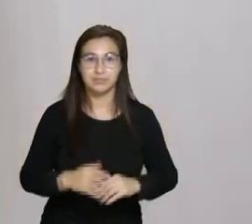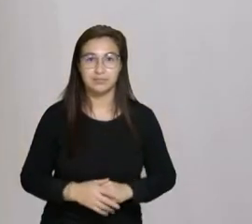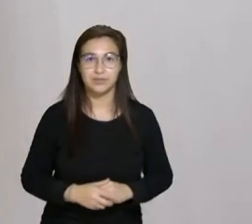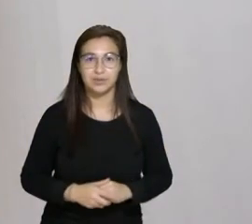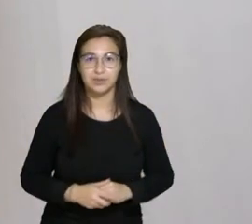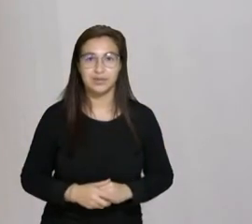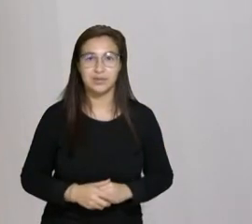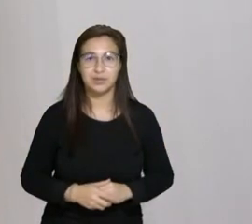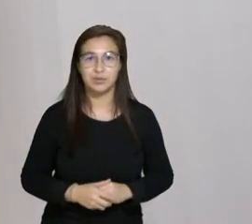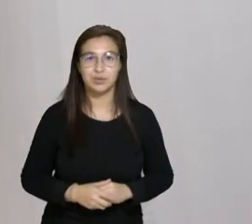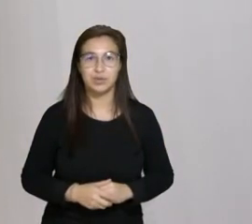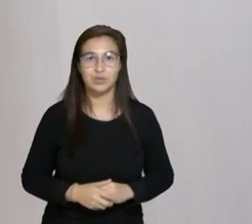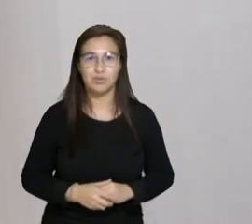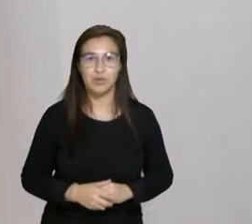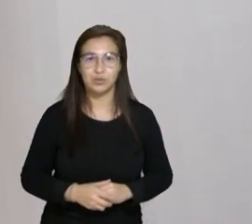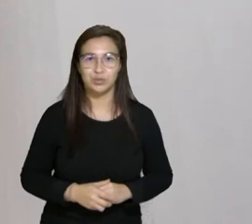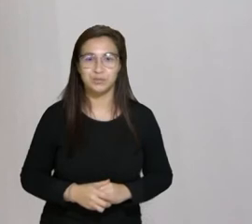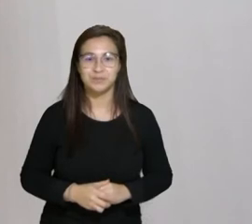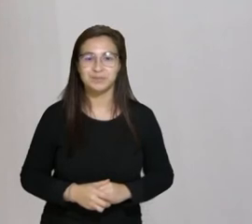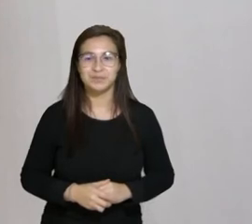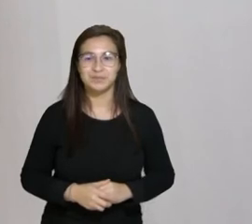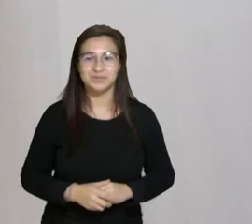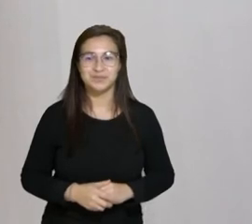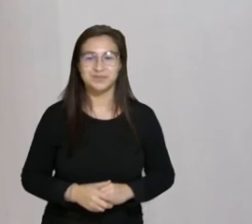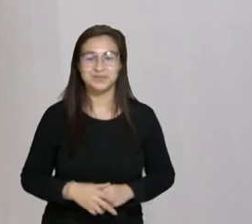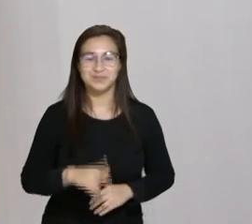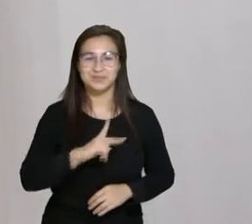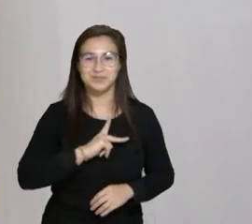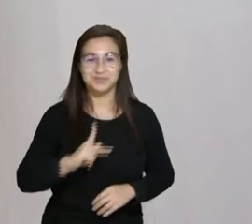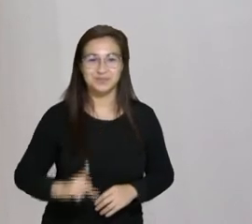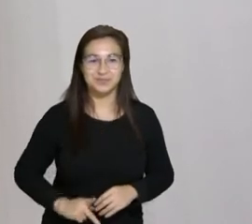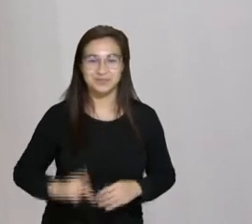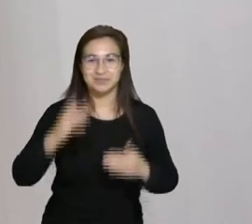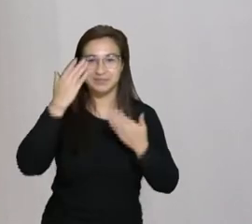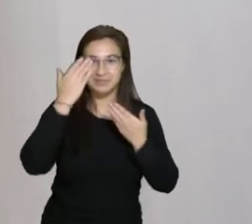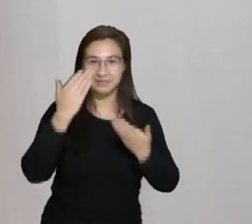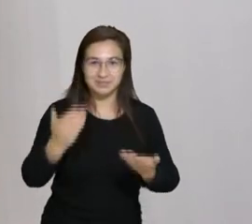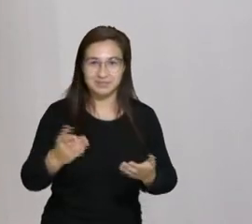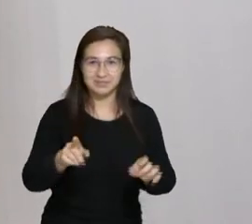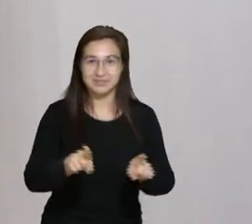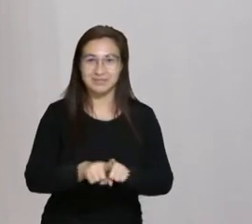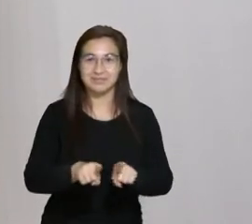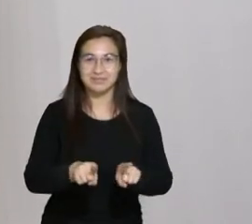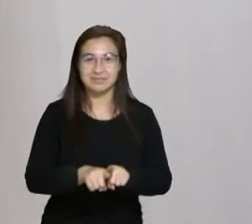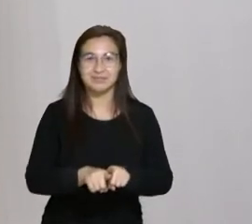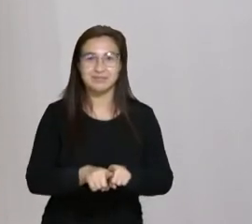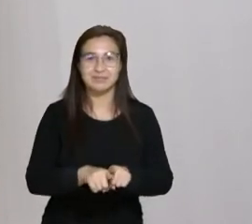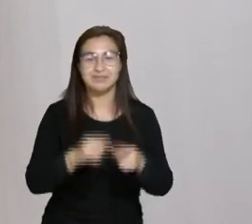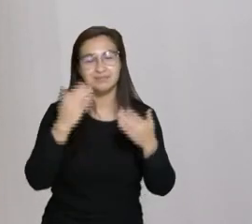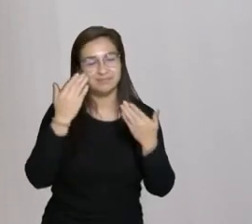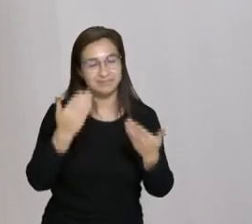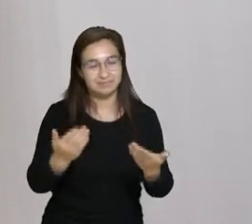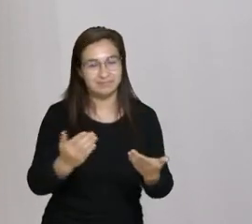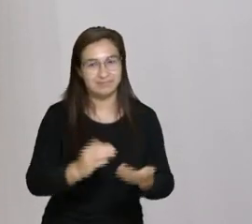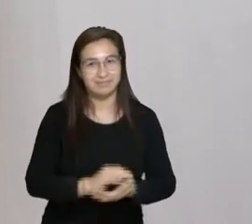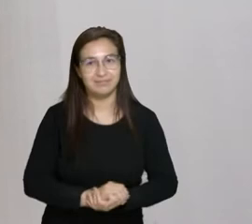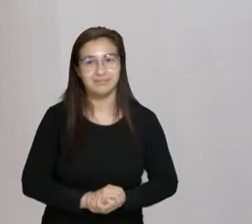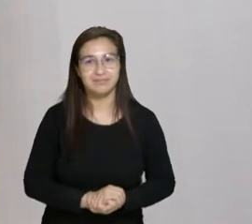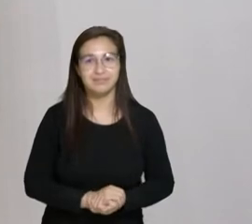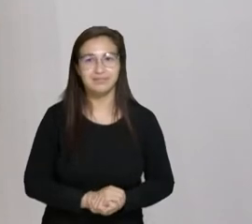o seu presente obrigado Alves também agradeço muito